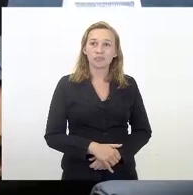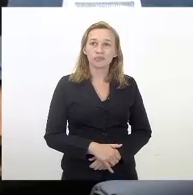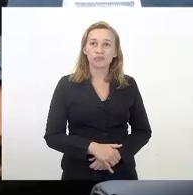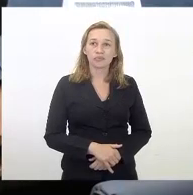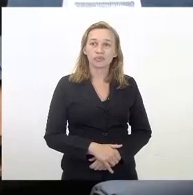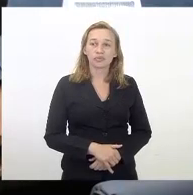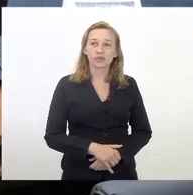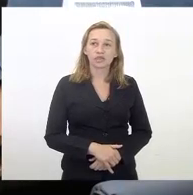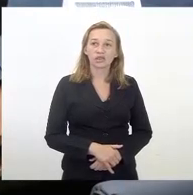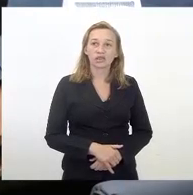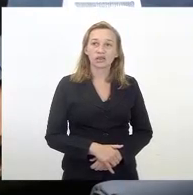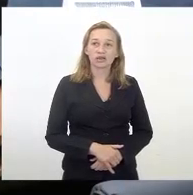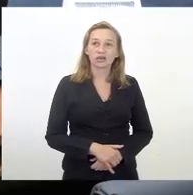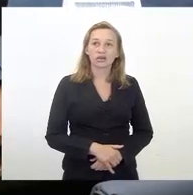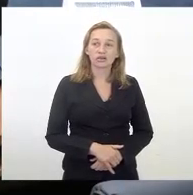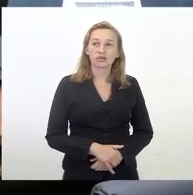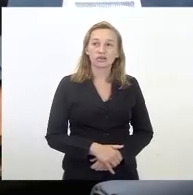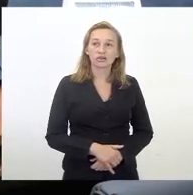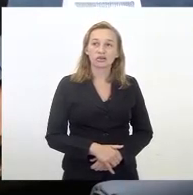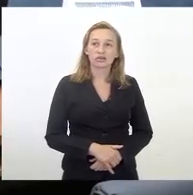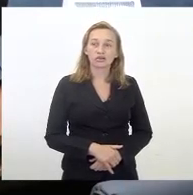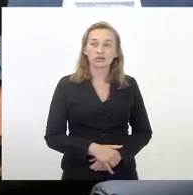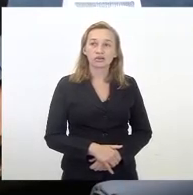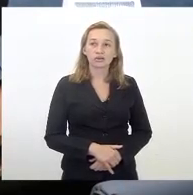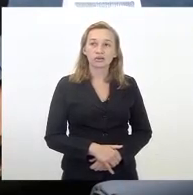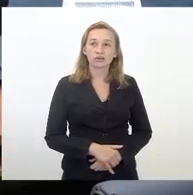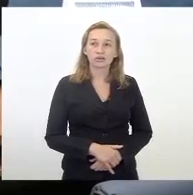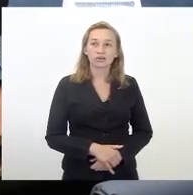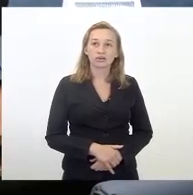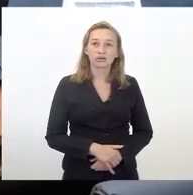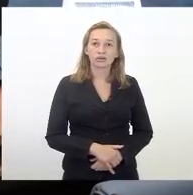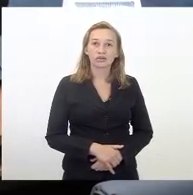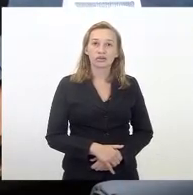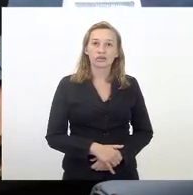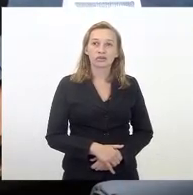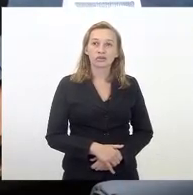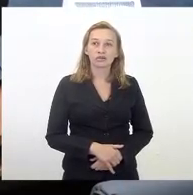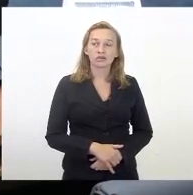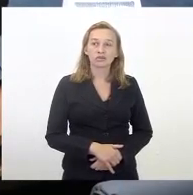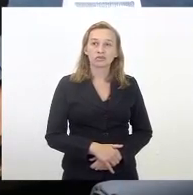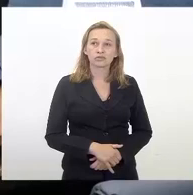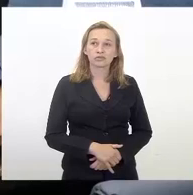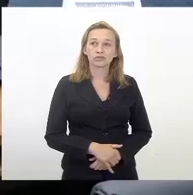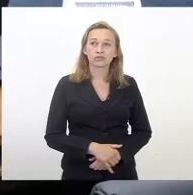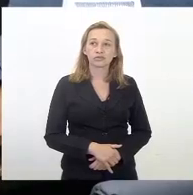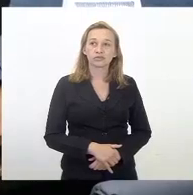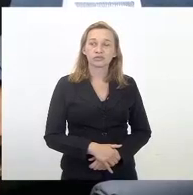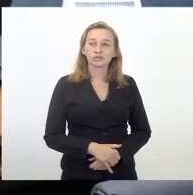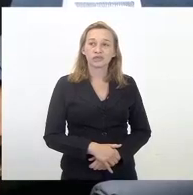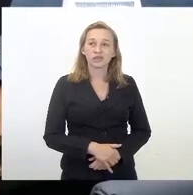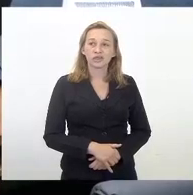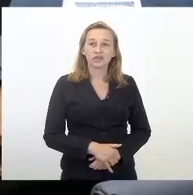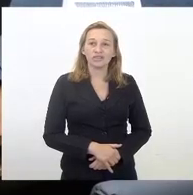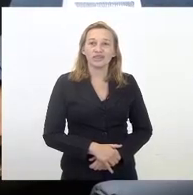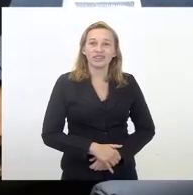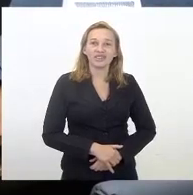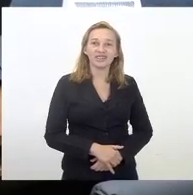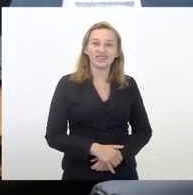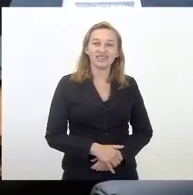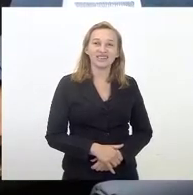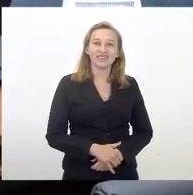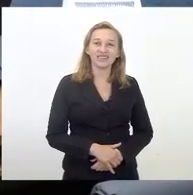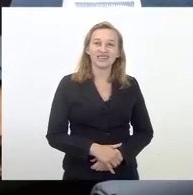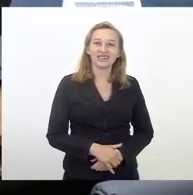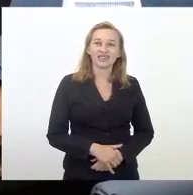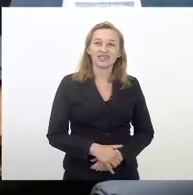O Grito G1 Oi prima e